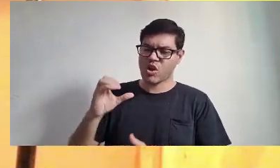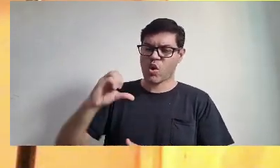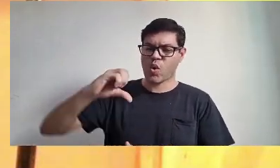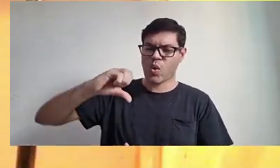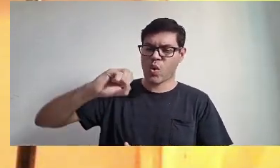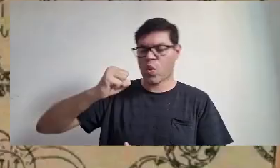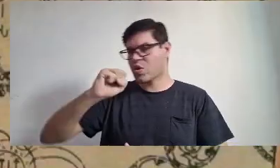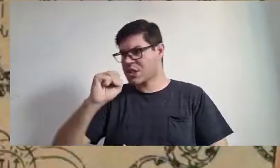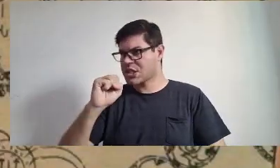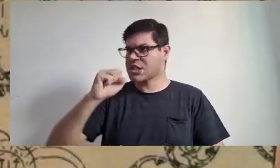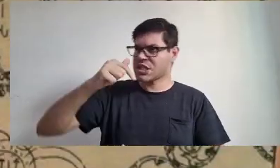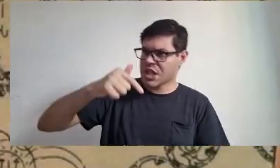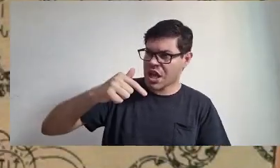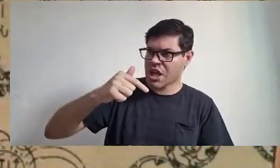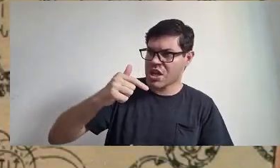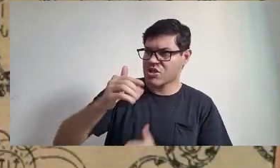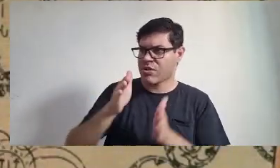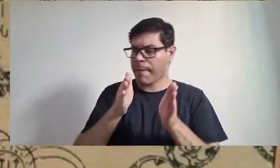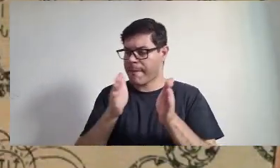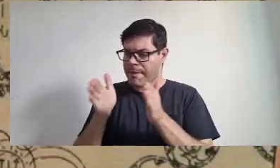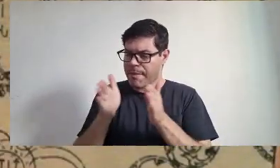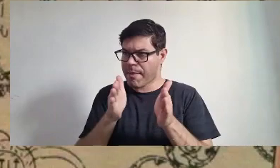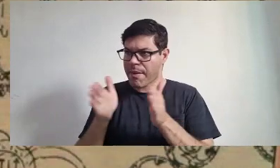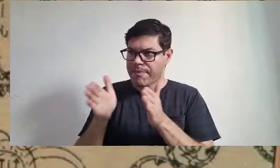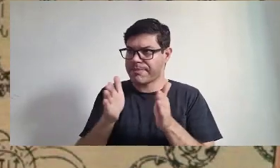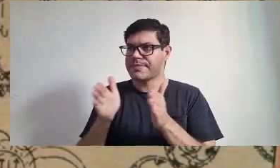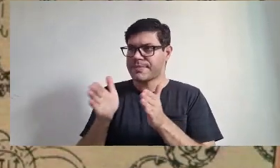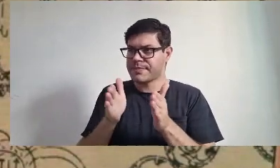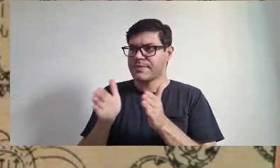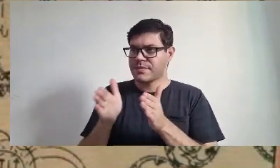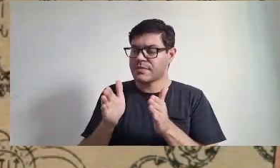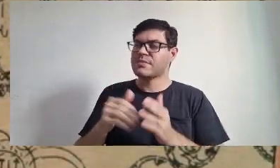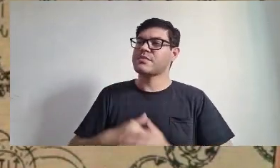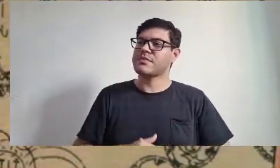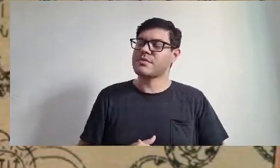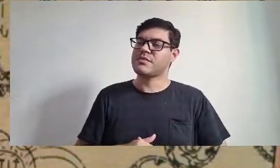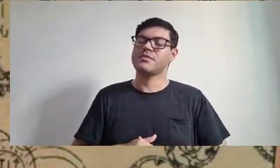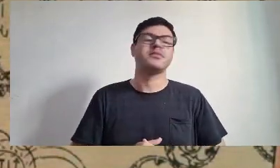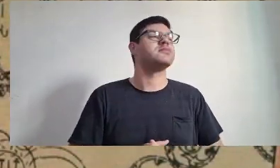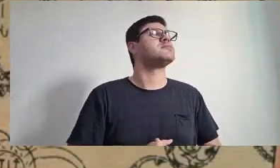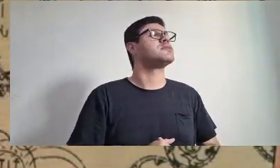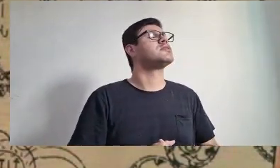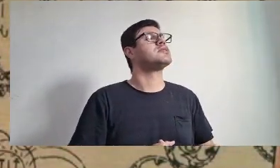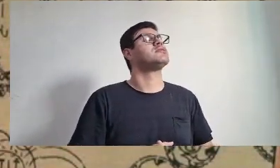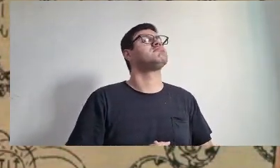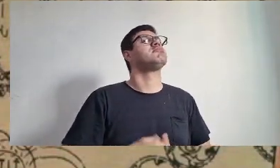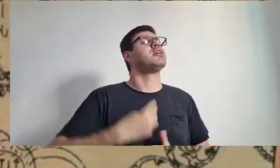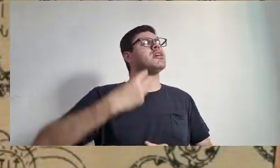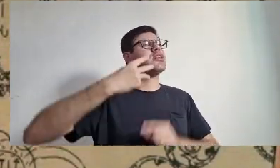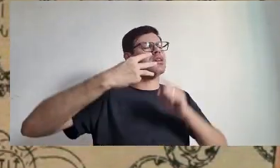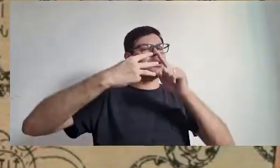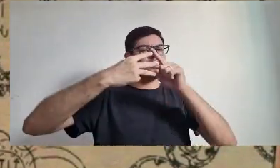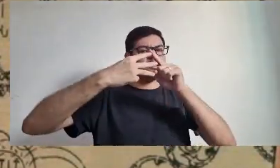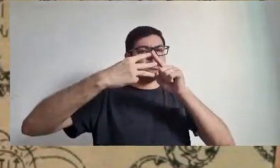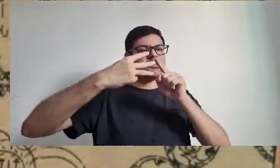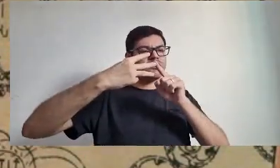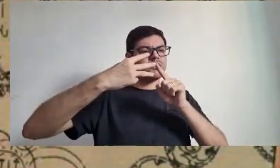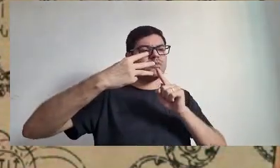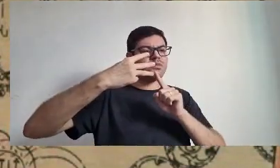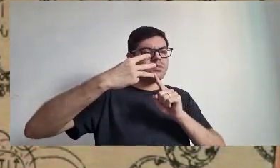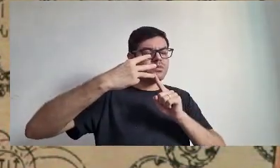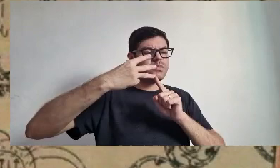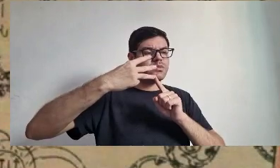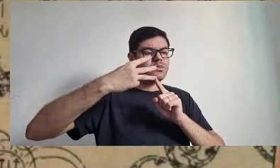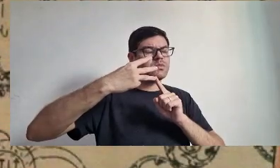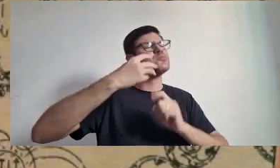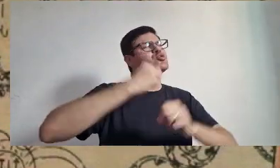segunda vez, eu sei que 95. E a terceira vez, eu acho que foi